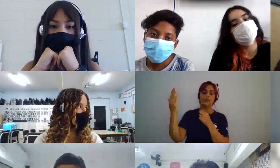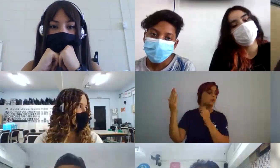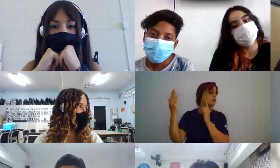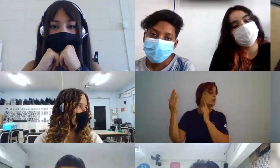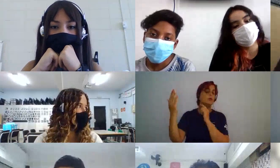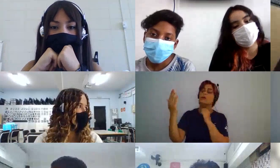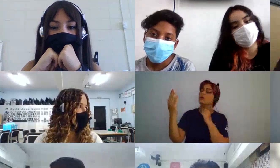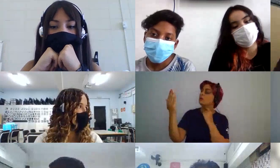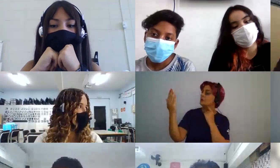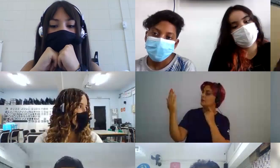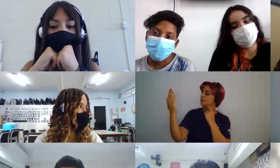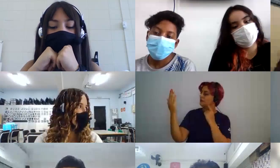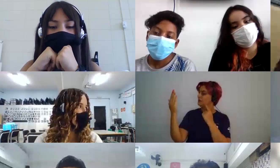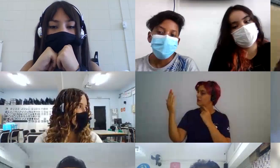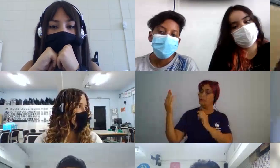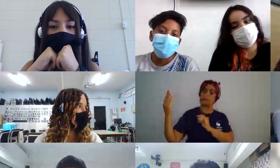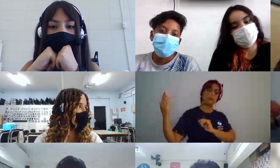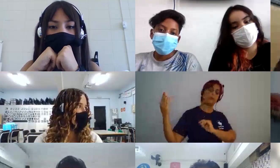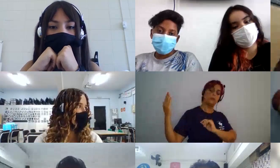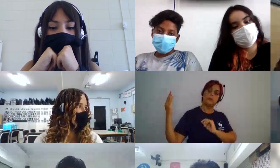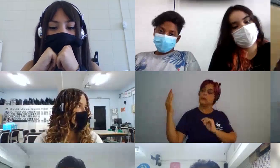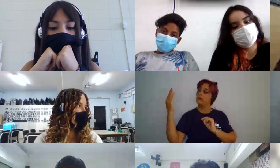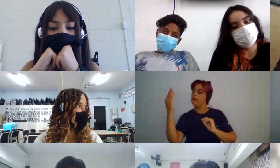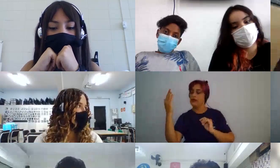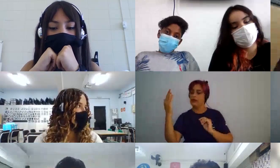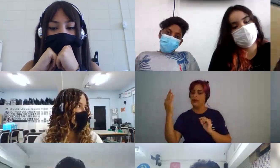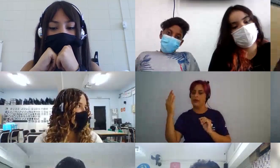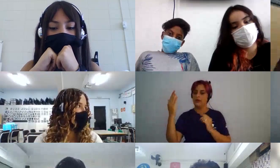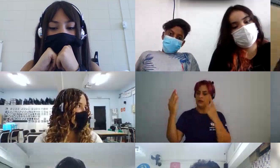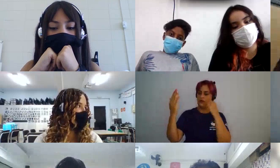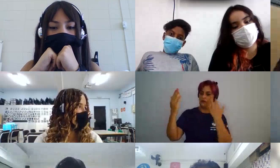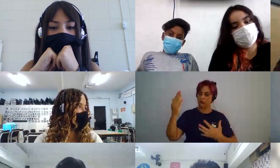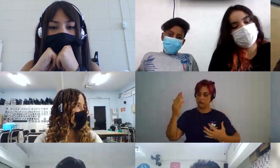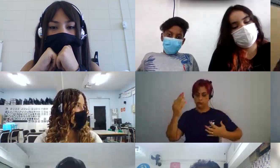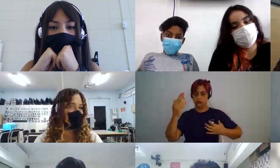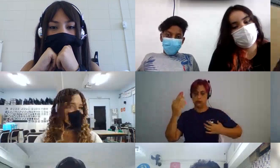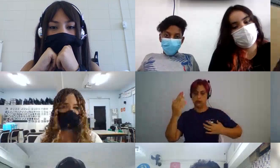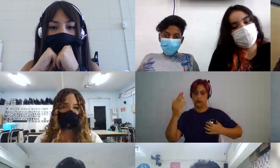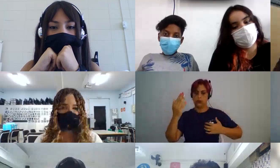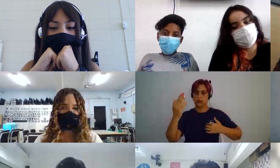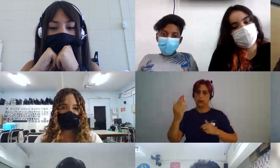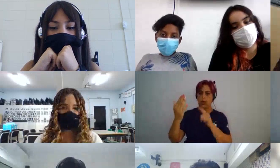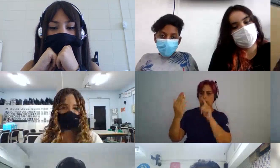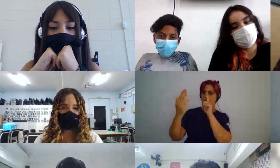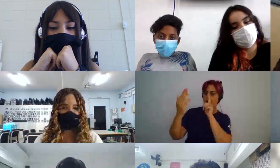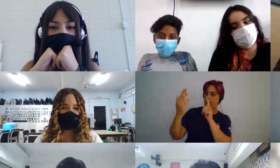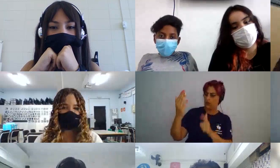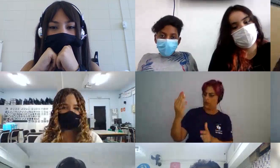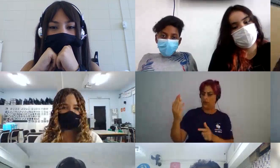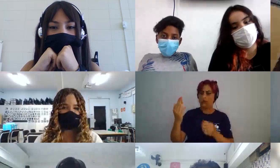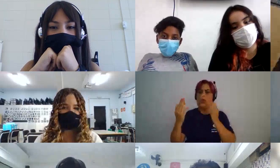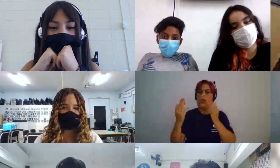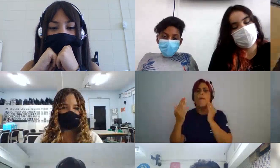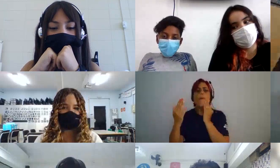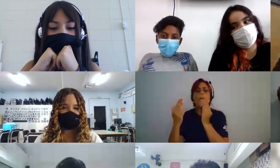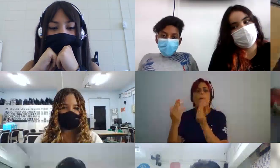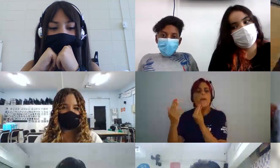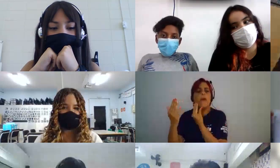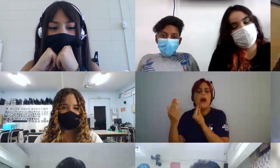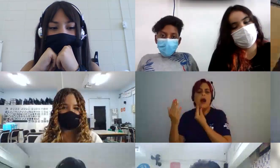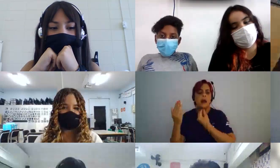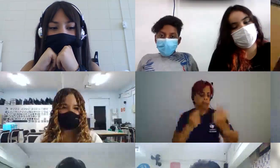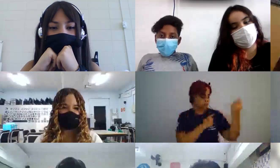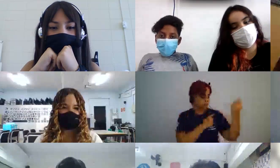viram de frente, viram de costas, vê o tamanho do peito, vê o tamanho do pinto, vê o tamanho da barba, vê se tá